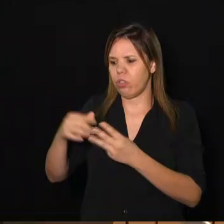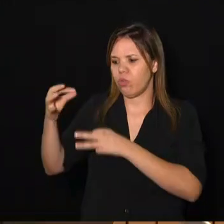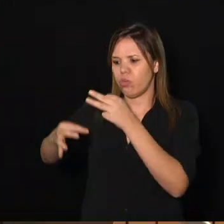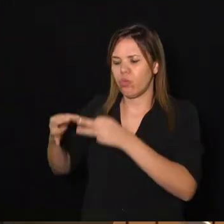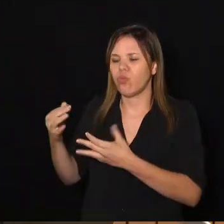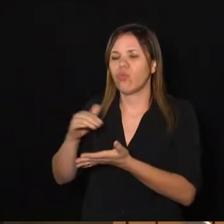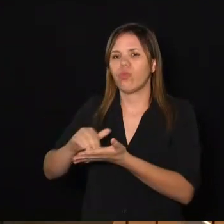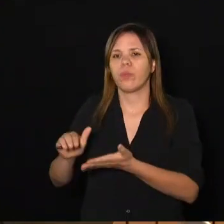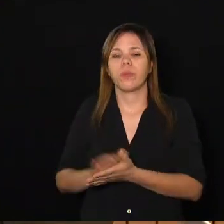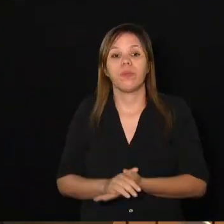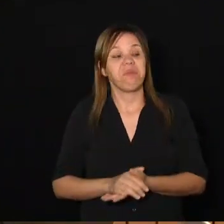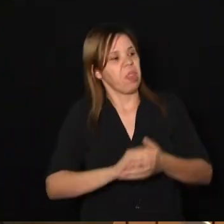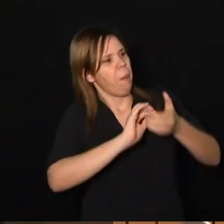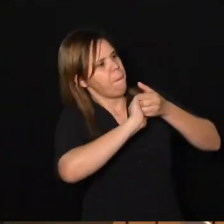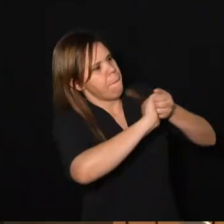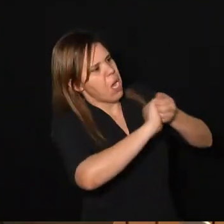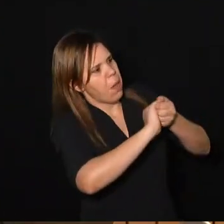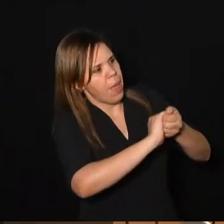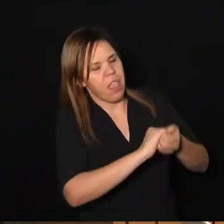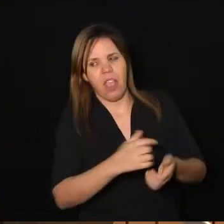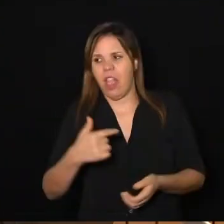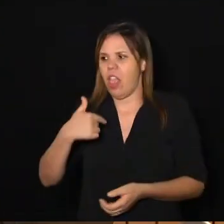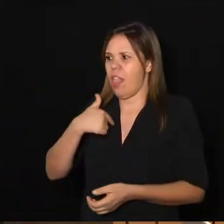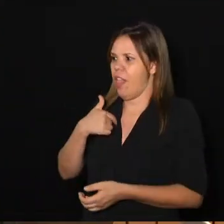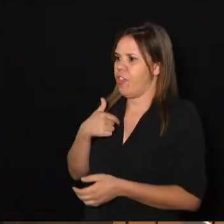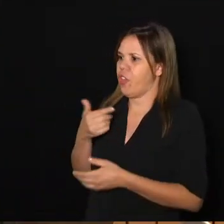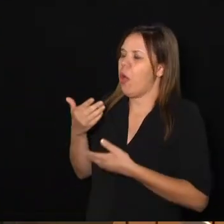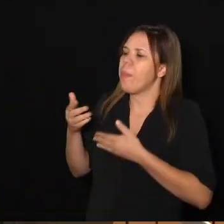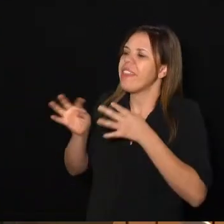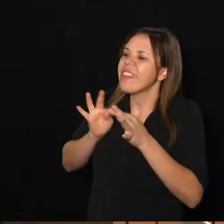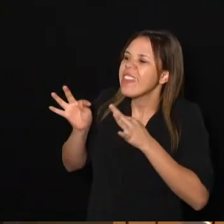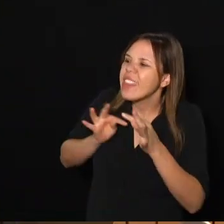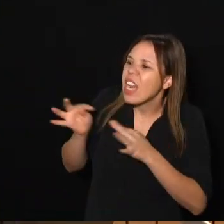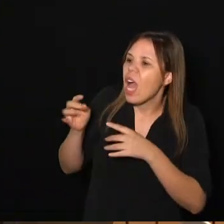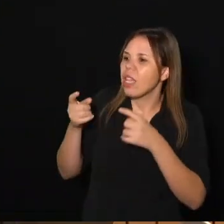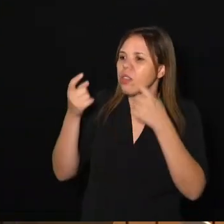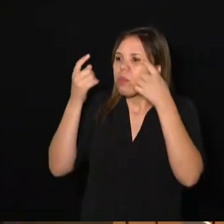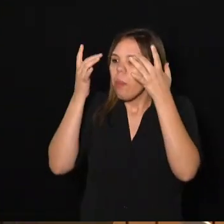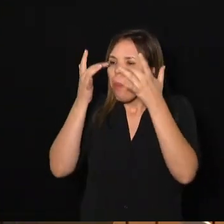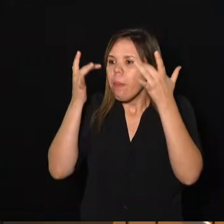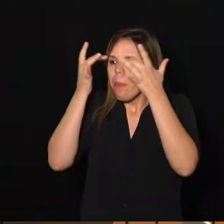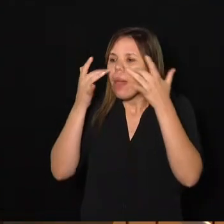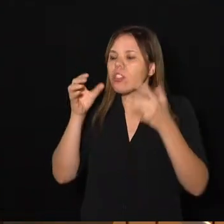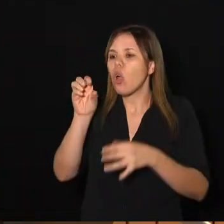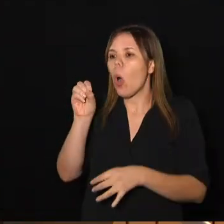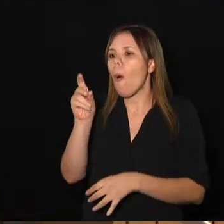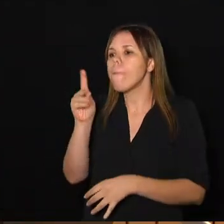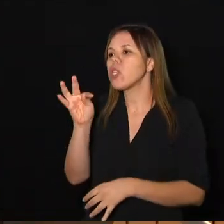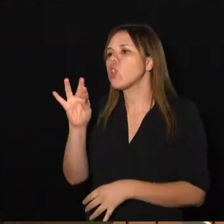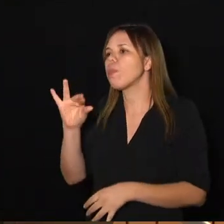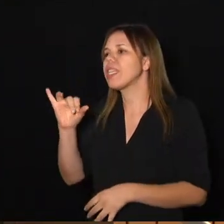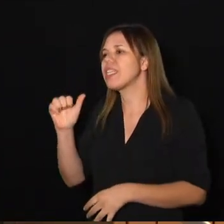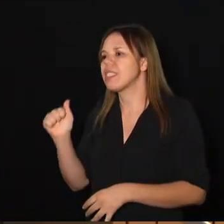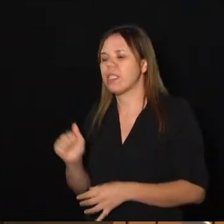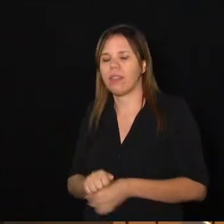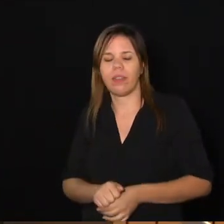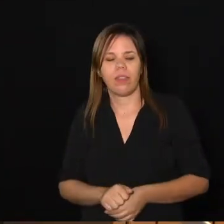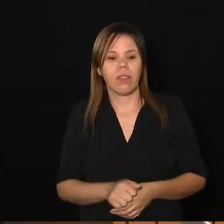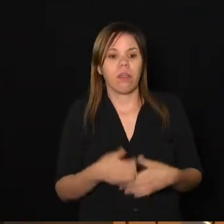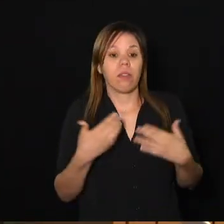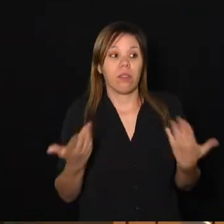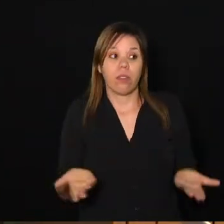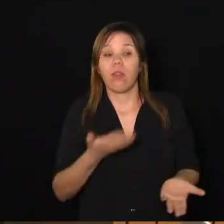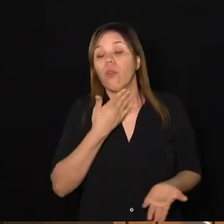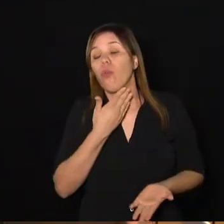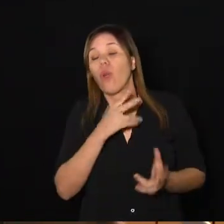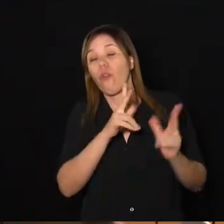e ele disse parabéns eu só me trato com optometrista então a conversa inclusive o